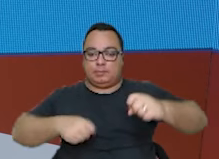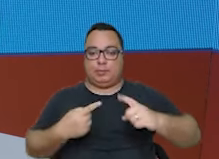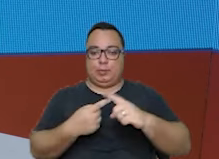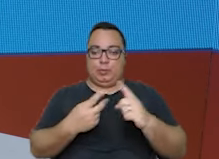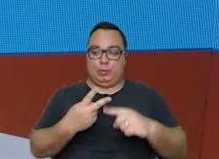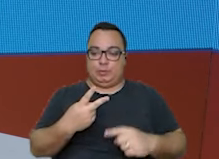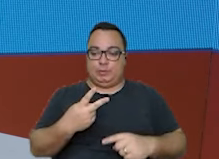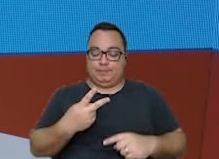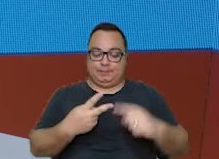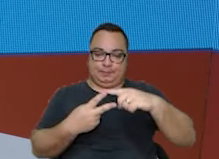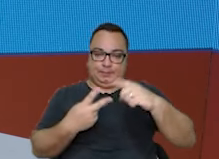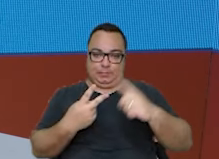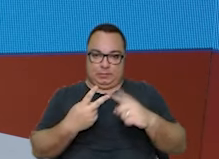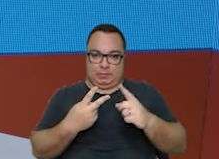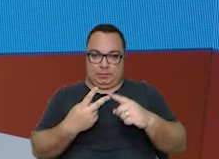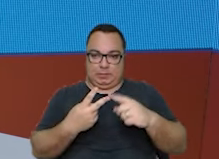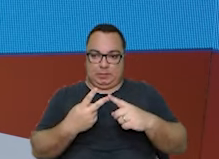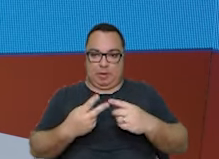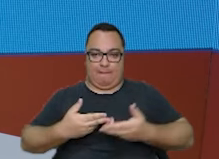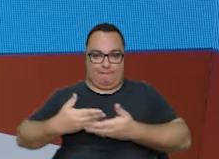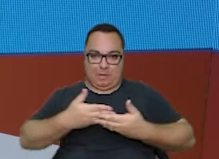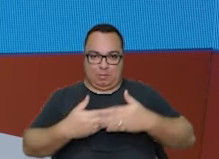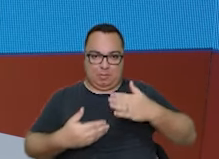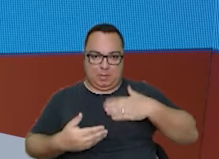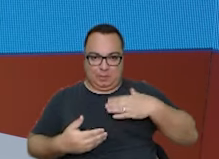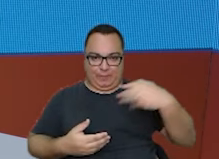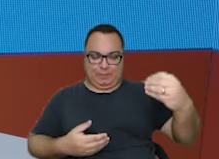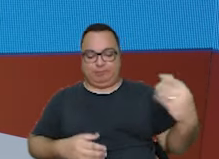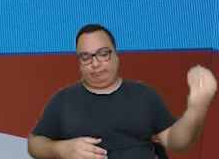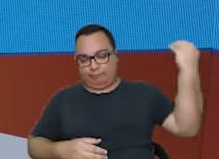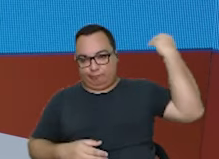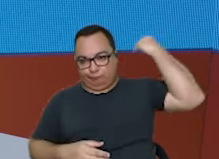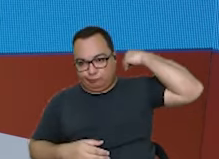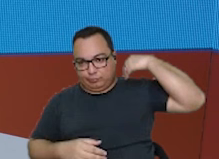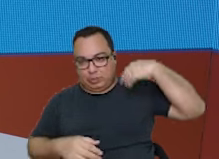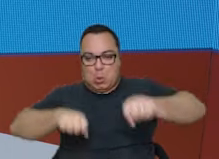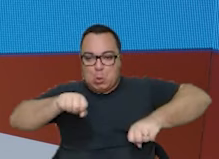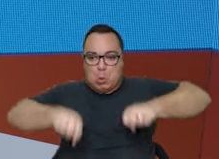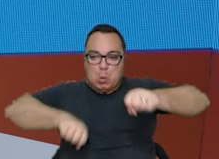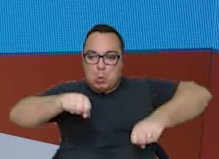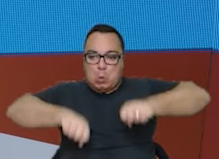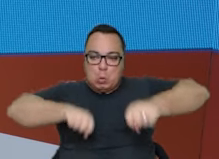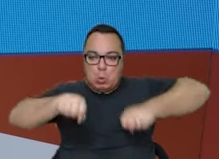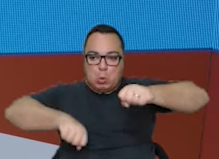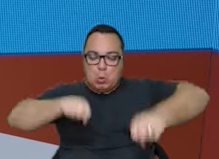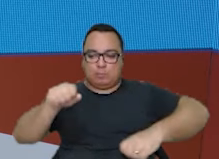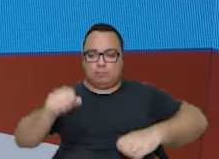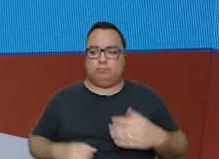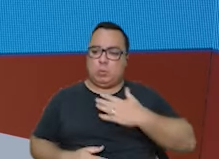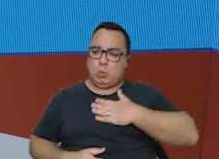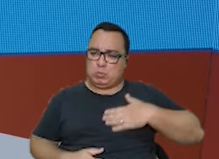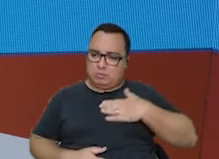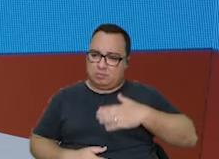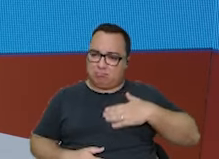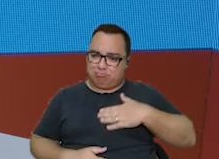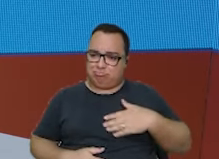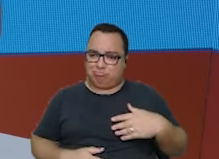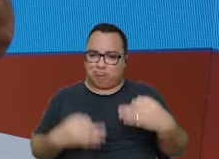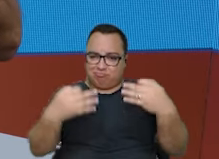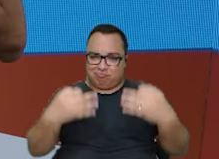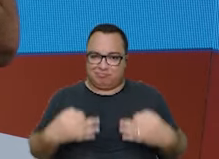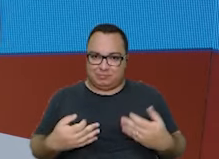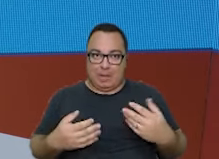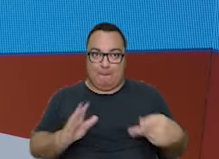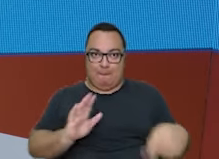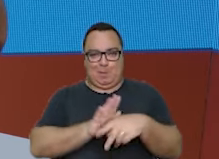cadeirinha para levar o Thomas meu filho na na parte de trás e tudo mais e foi uma experiência marcante não pela bicicleta